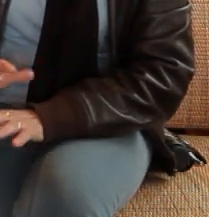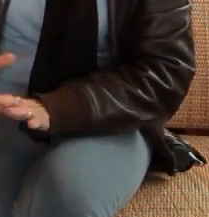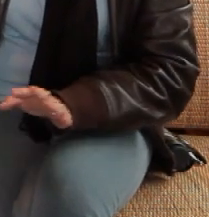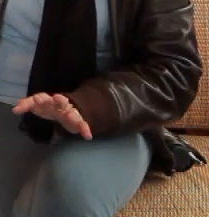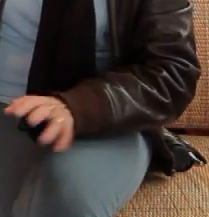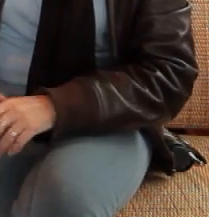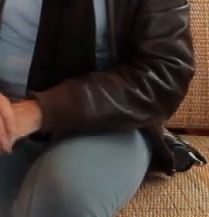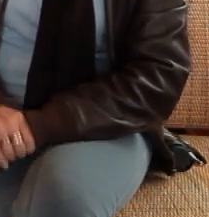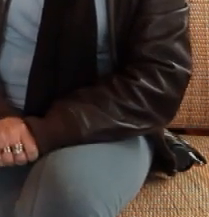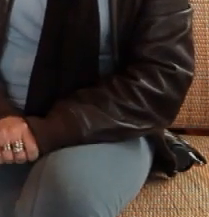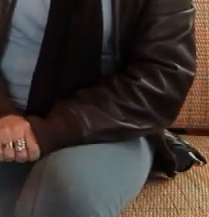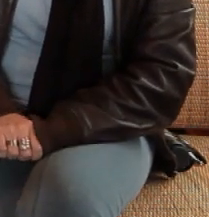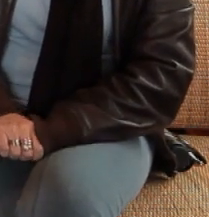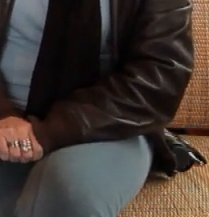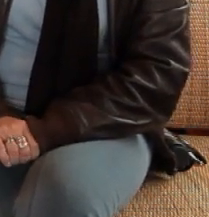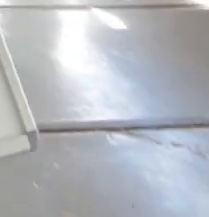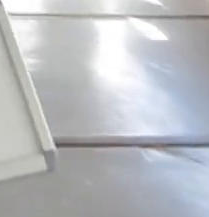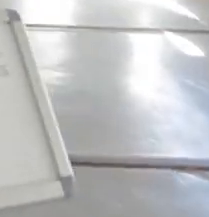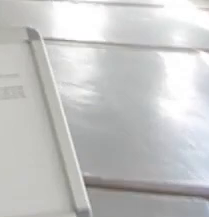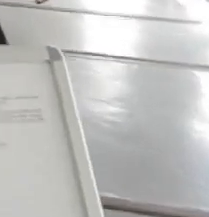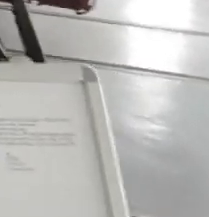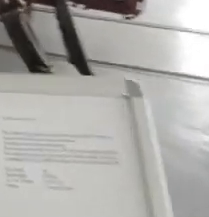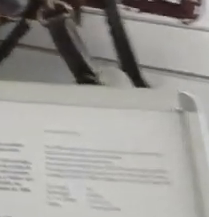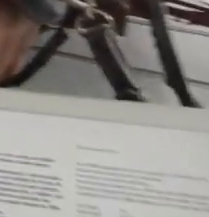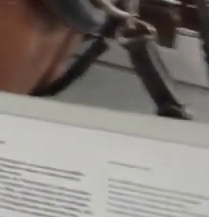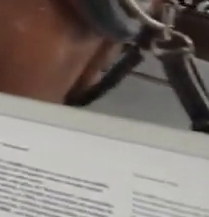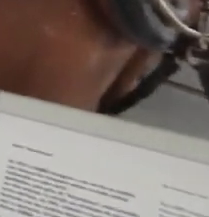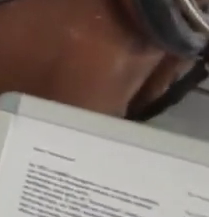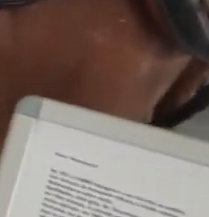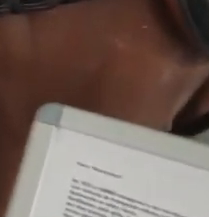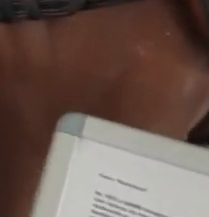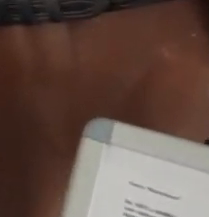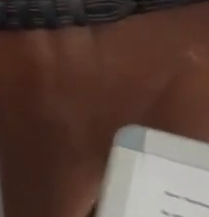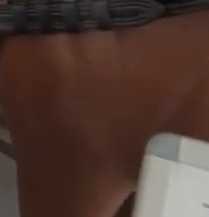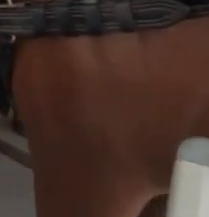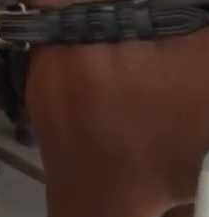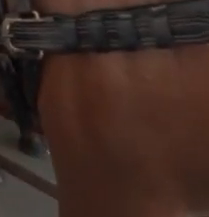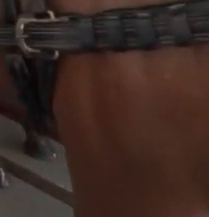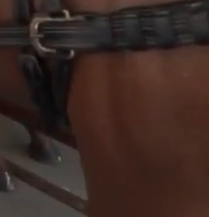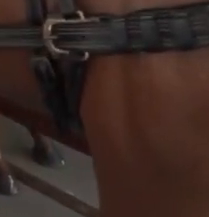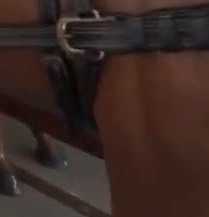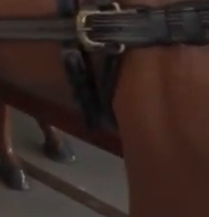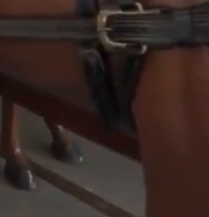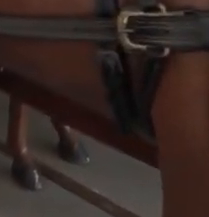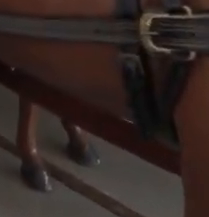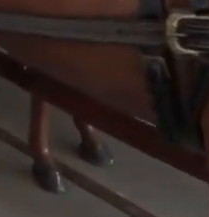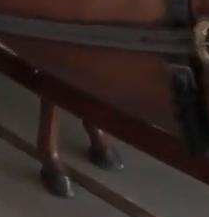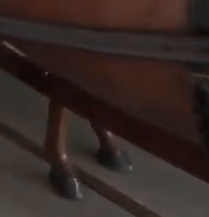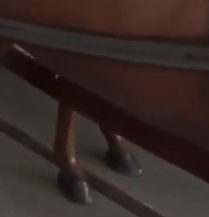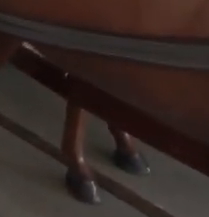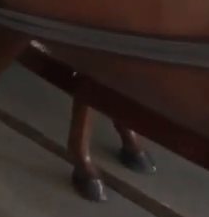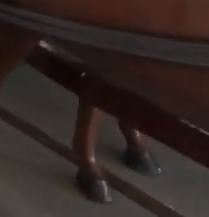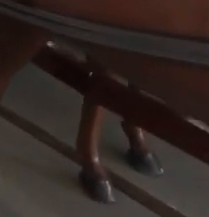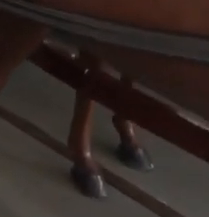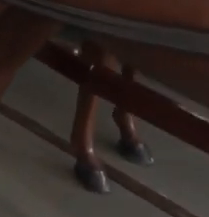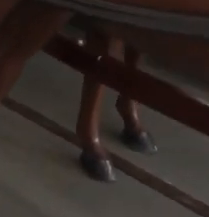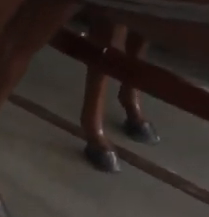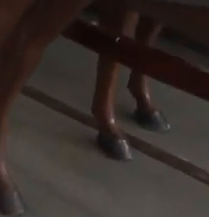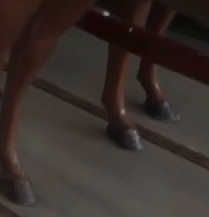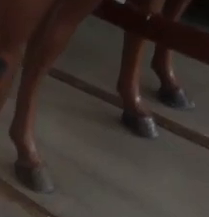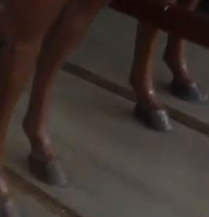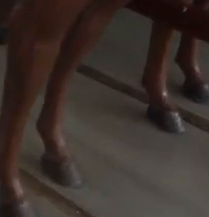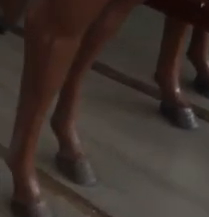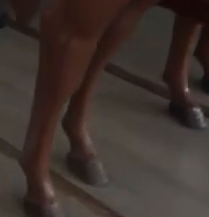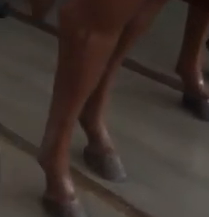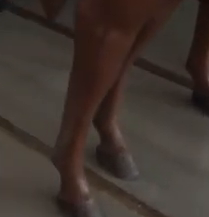rodas, portanto, essa questão conseguimos sempre ultrapassar. Zé passa a mão em uma escultura de um cavalo